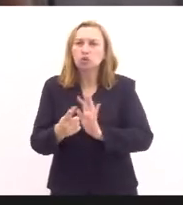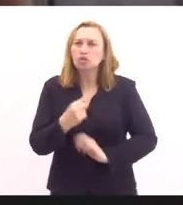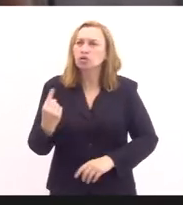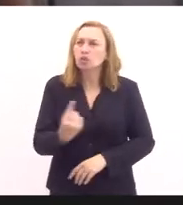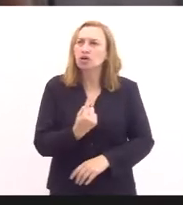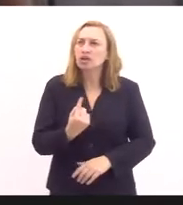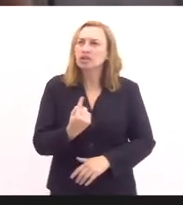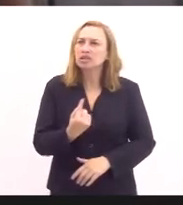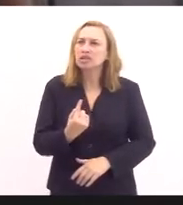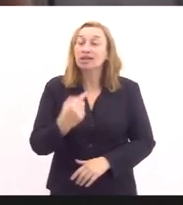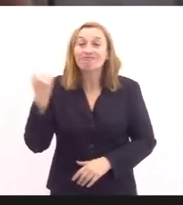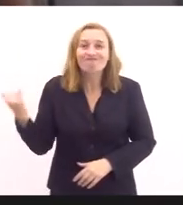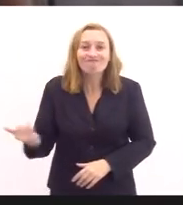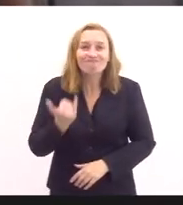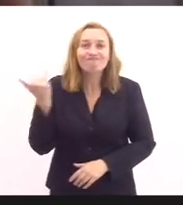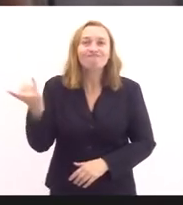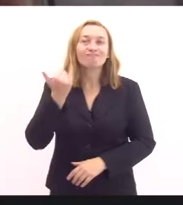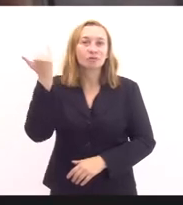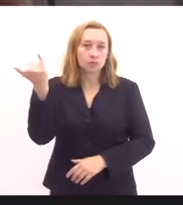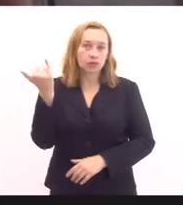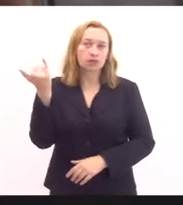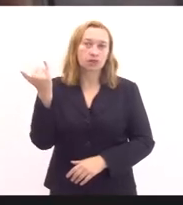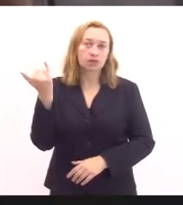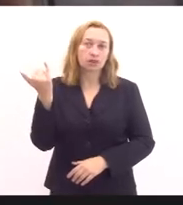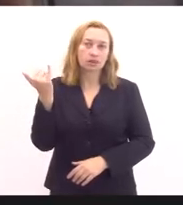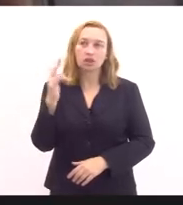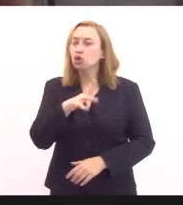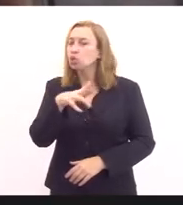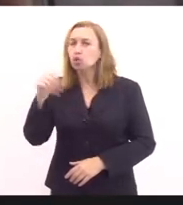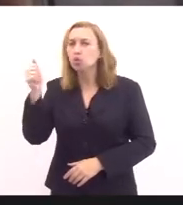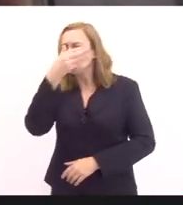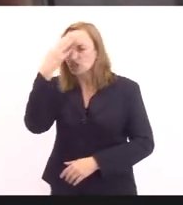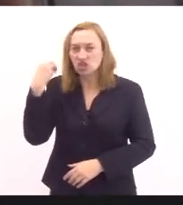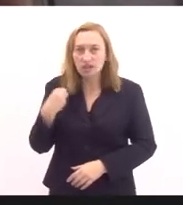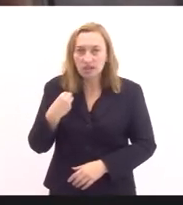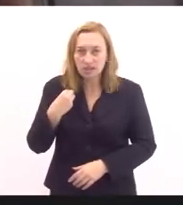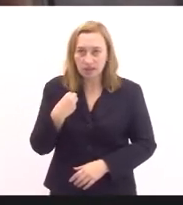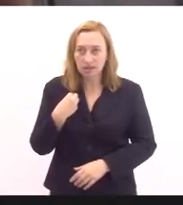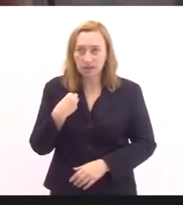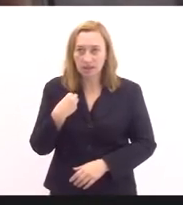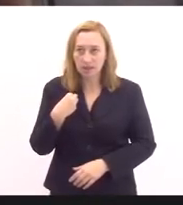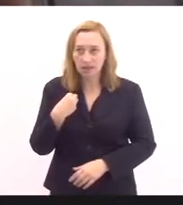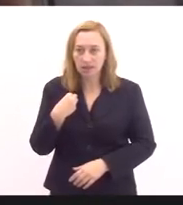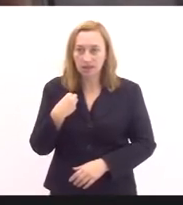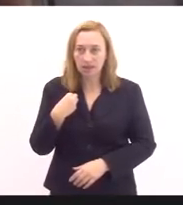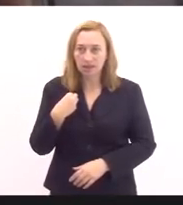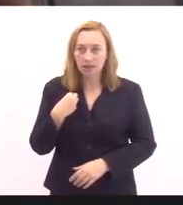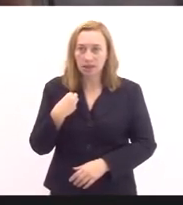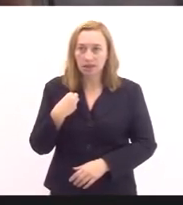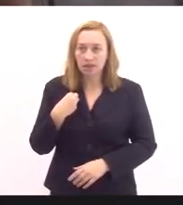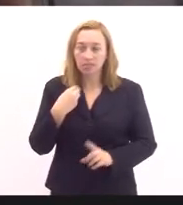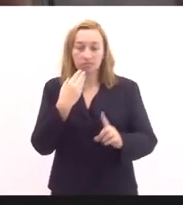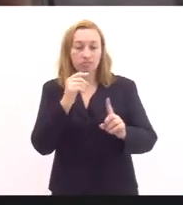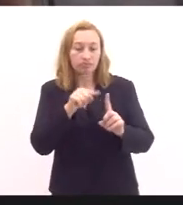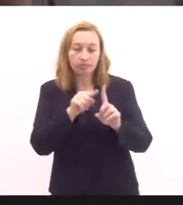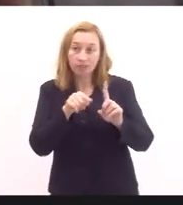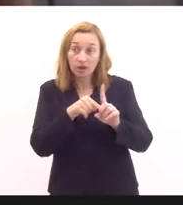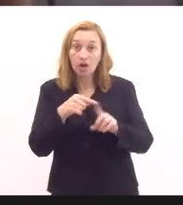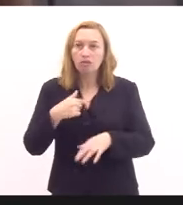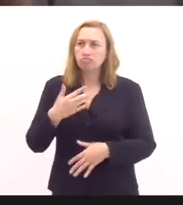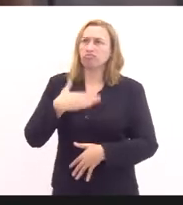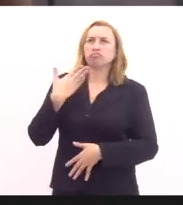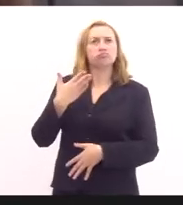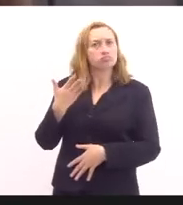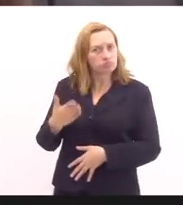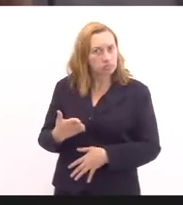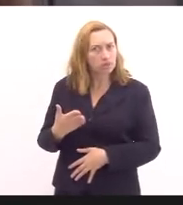o a importância da gente nunca esquecer da população na terra Realmente eu fiquei muito surpresa